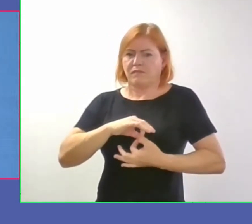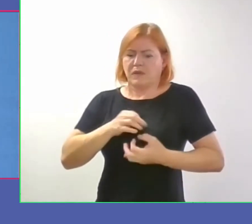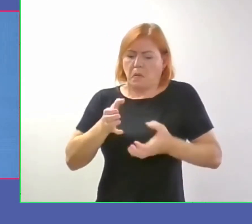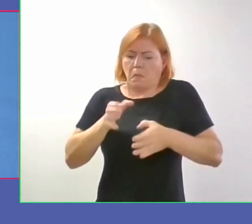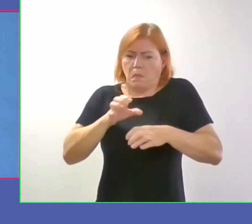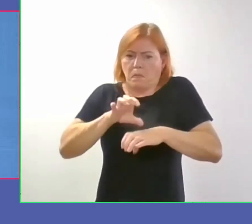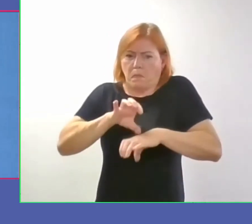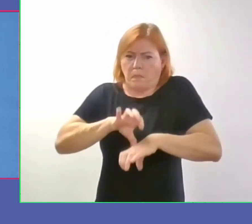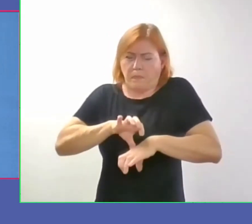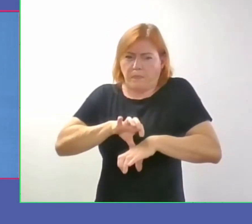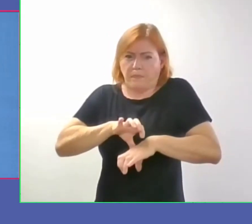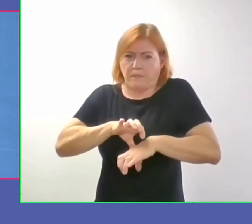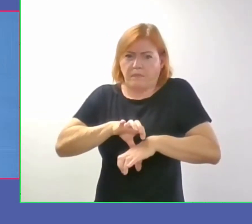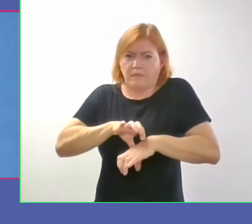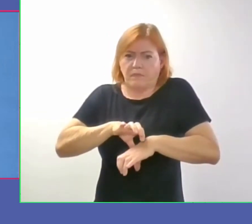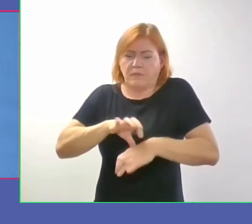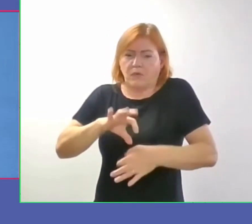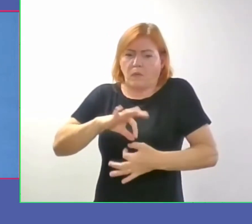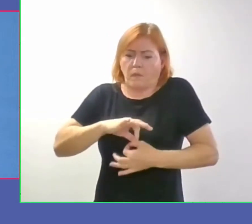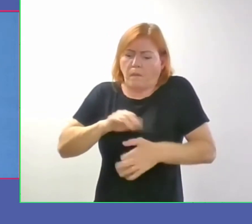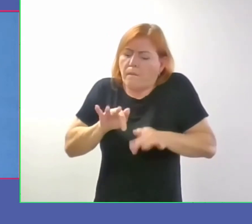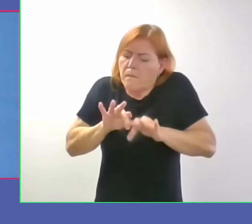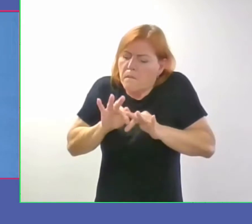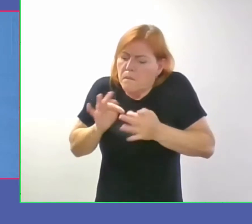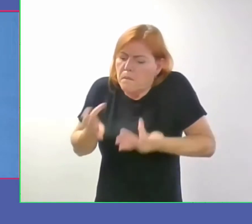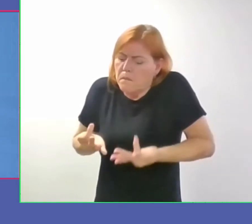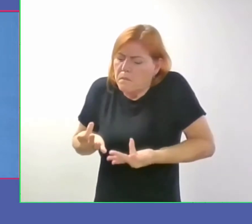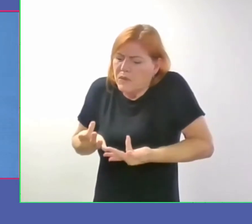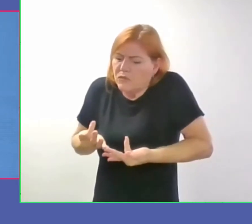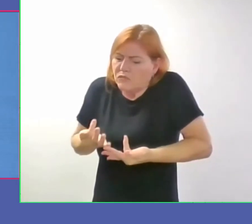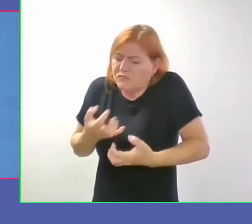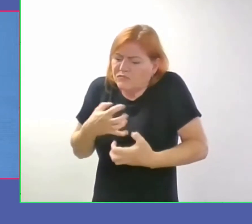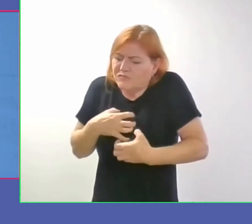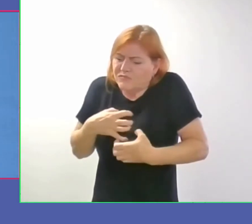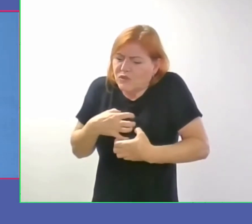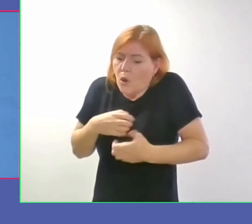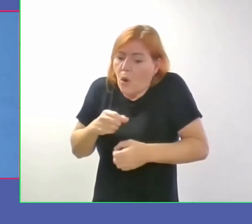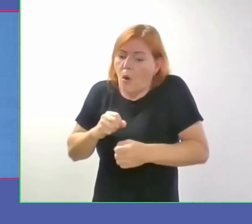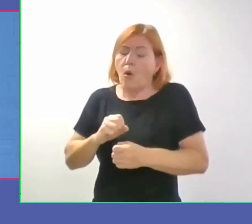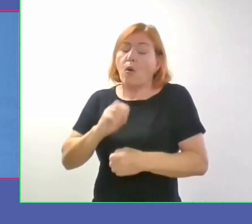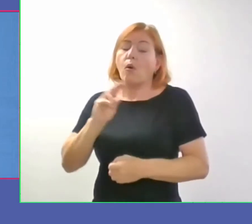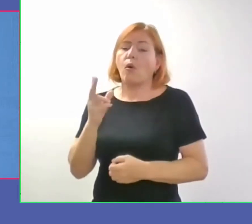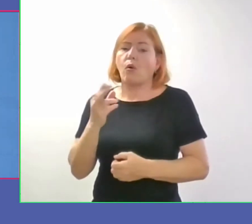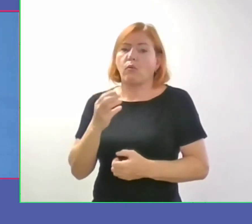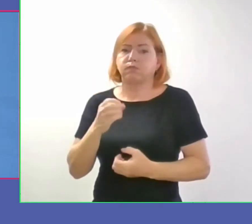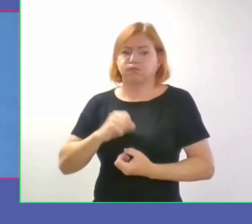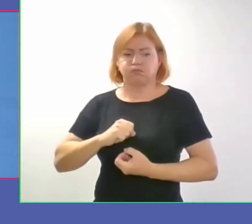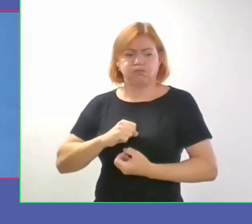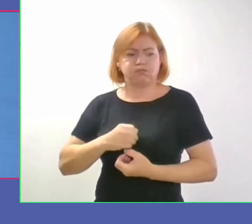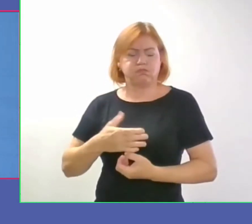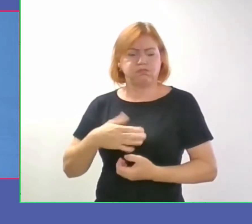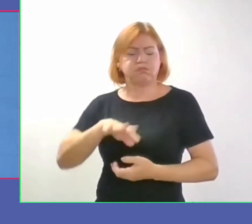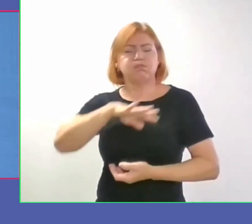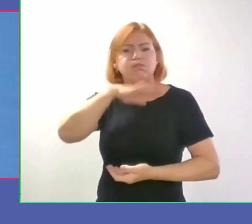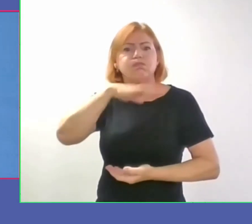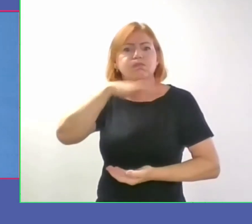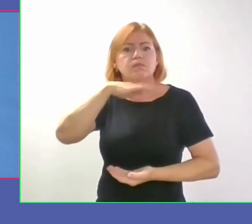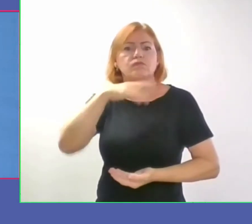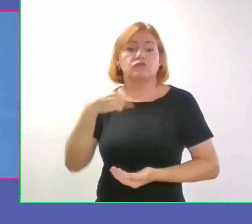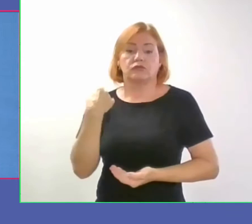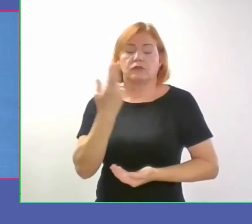espírito contrito, ou estamos cheios de nós mesmos, confiamos em nossa própria